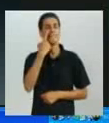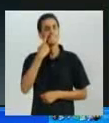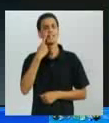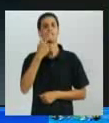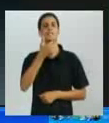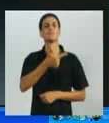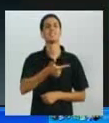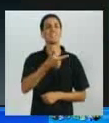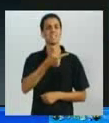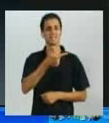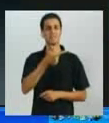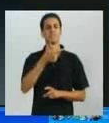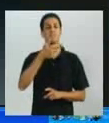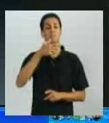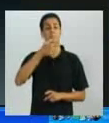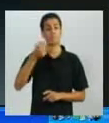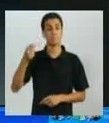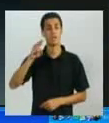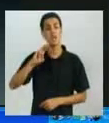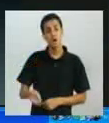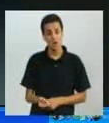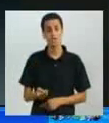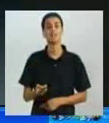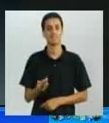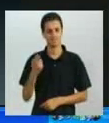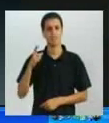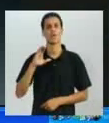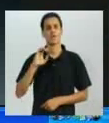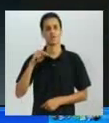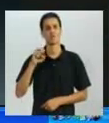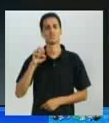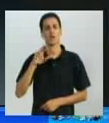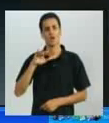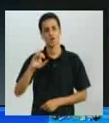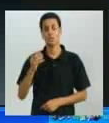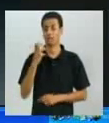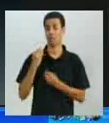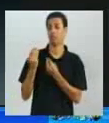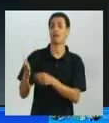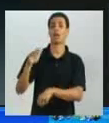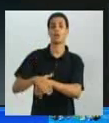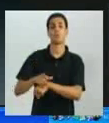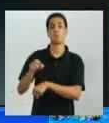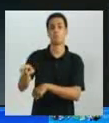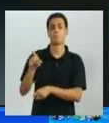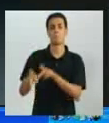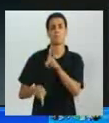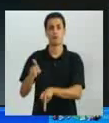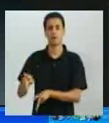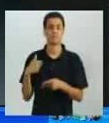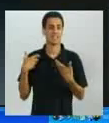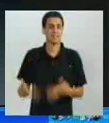200 milhões do consórcio SIGA, estão jogando nas costas do povo e querem jogar nas costas do povo, por isso não querem a CPI, uma dívida